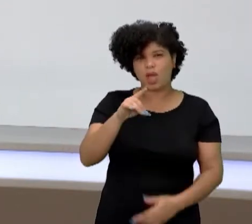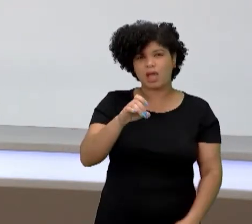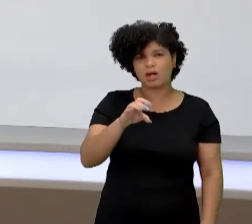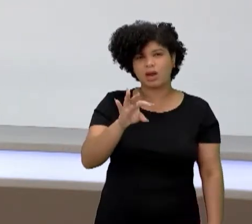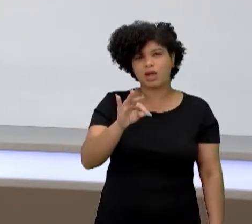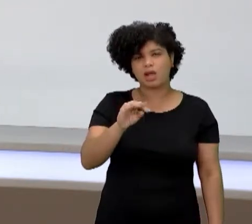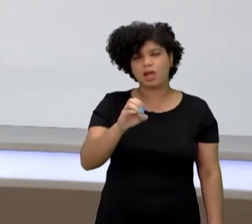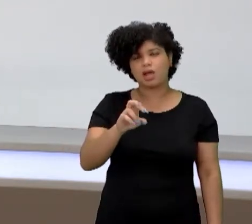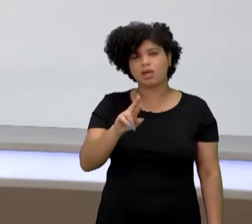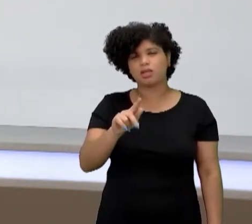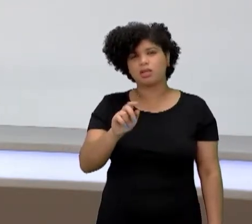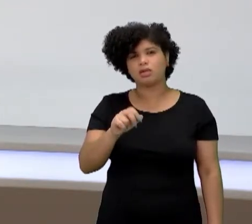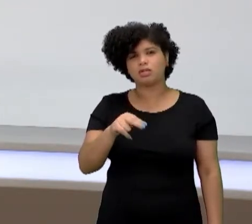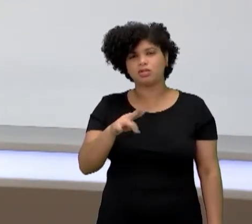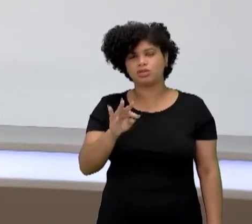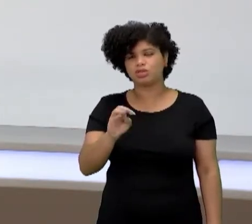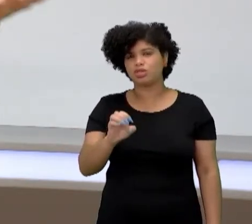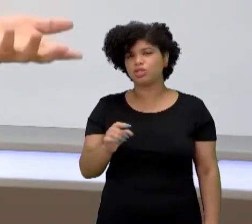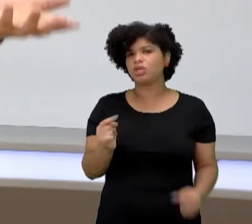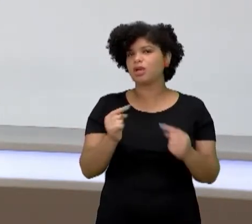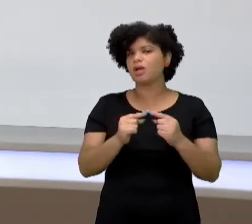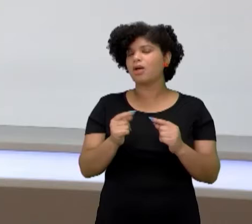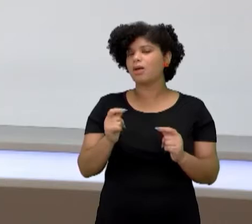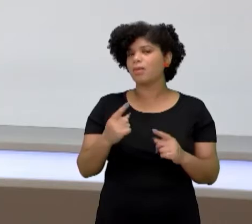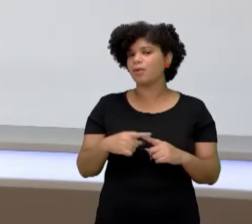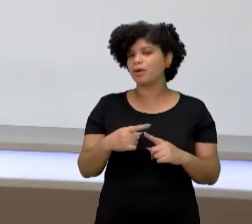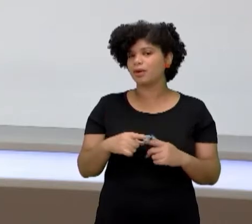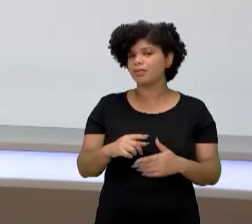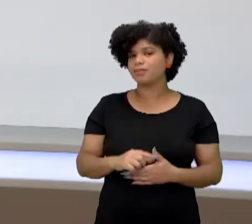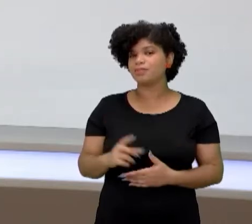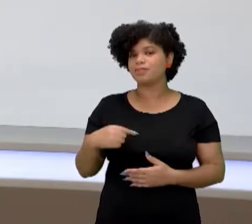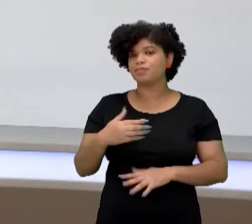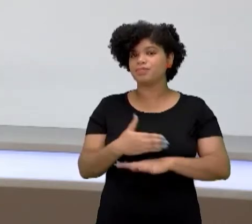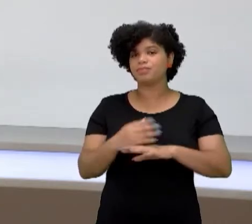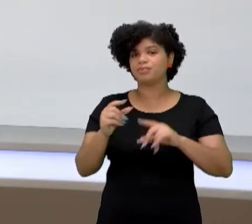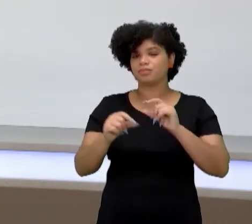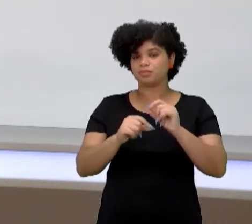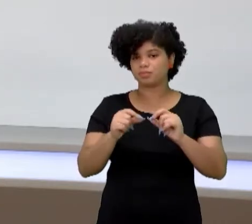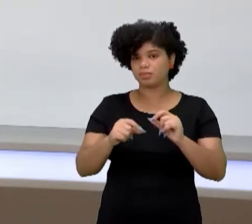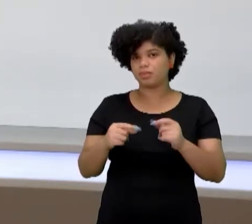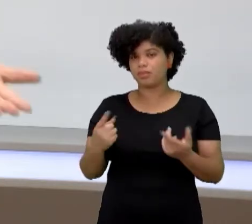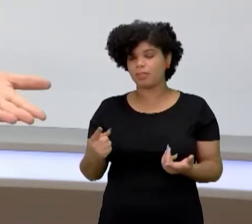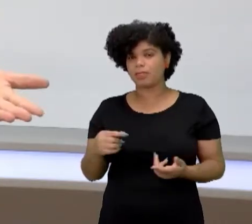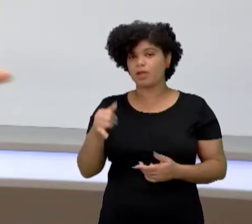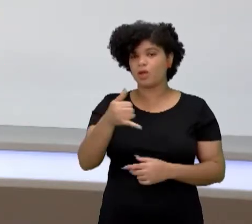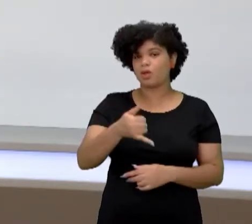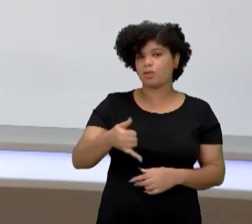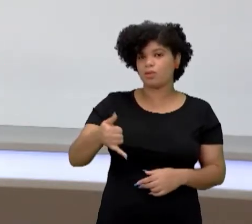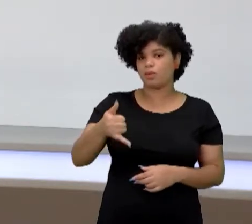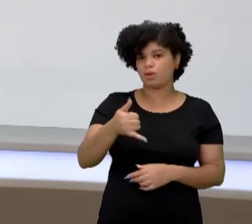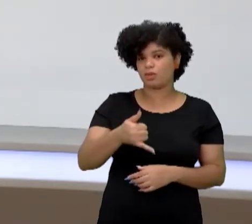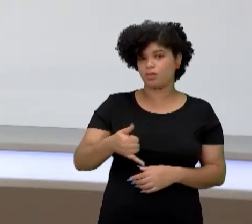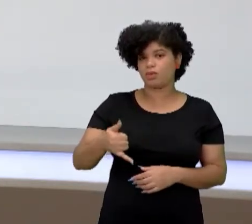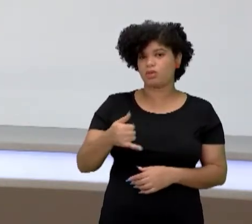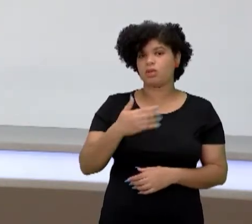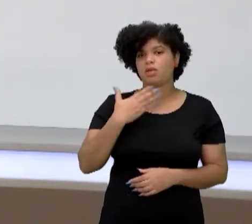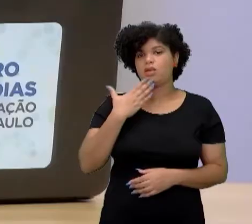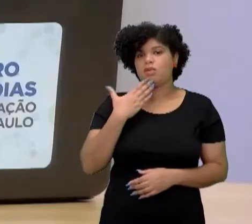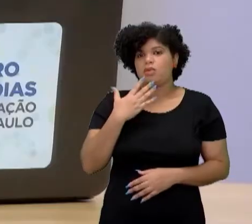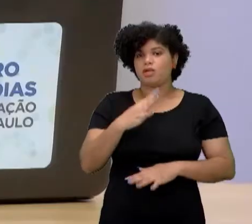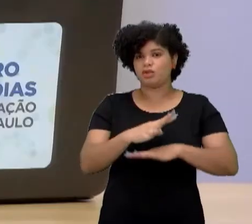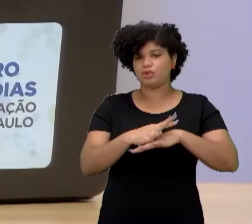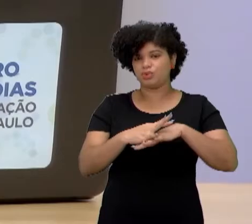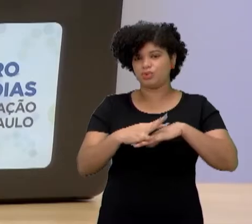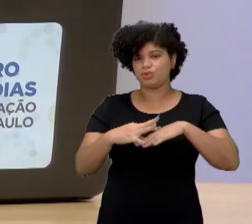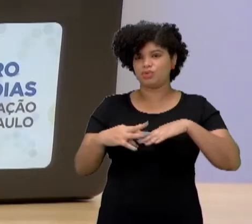quando a gente está com a mão com óleo, as pessoas vão lá e pegam o quê? Sabonete. Sendo que o detergente... É feito para